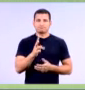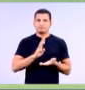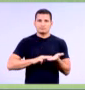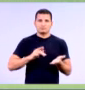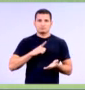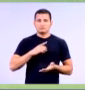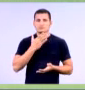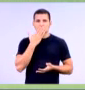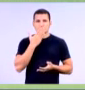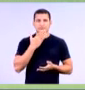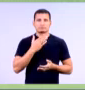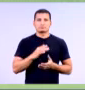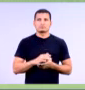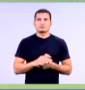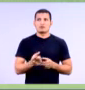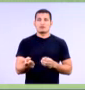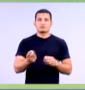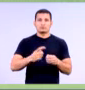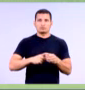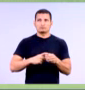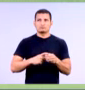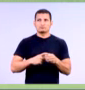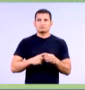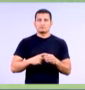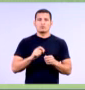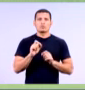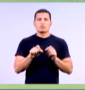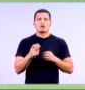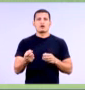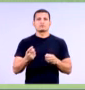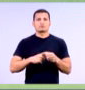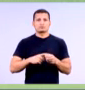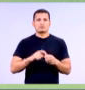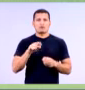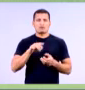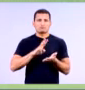um tipo de retorno. O que é um tipo de retorno?